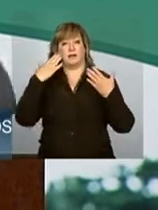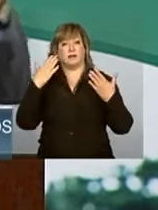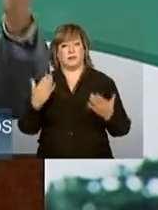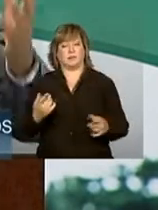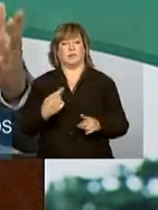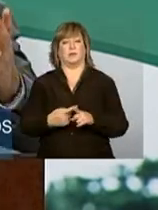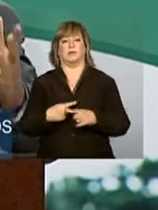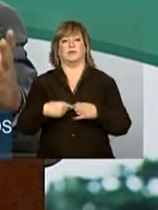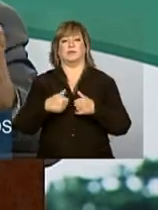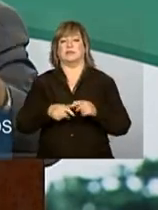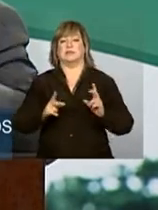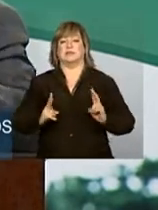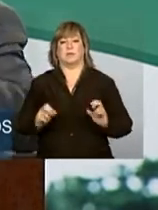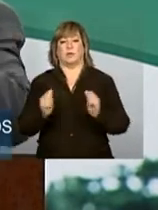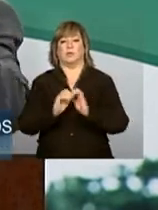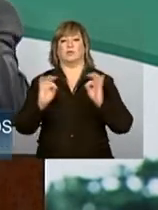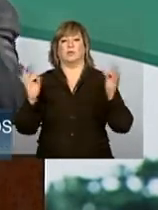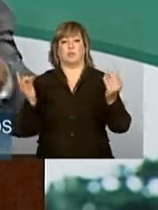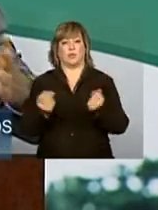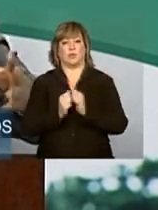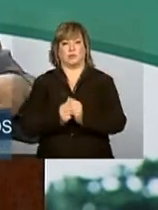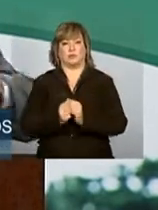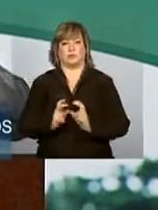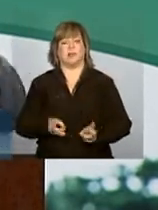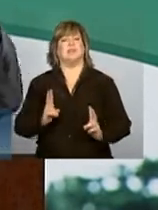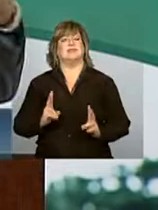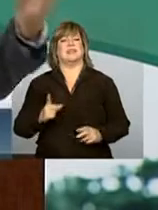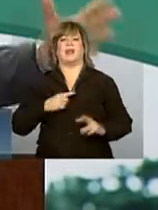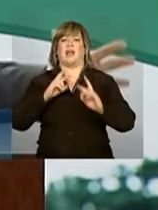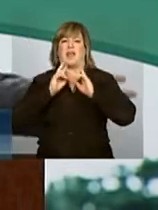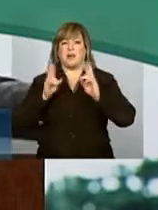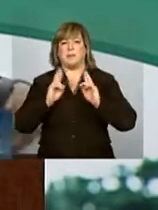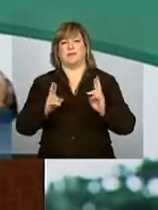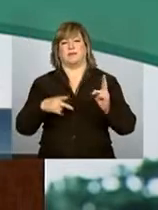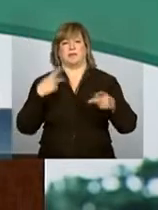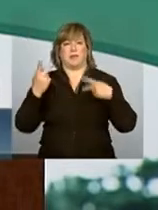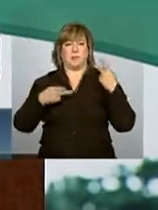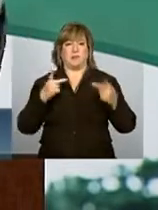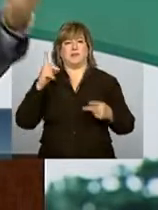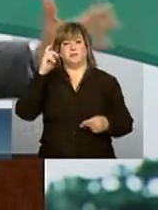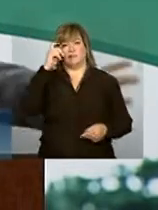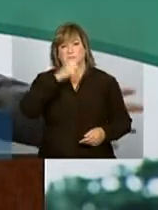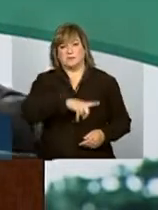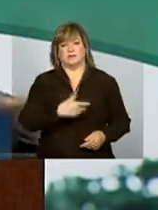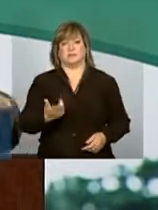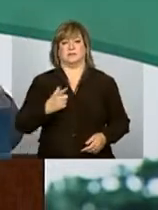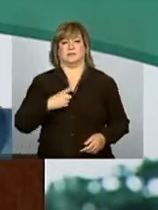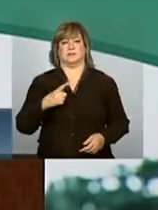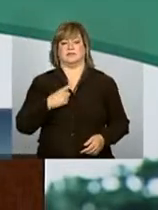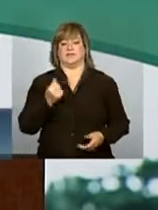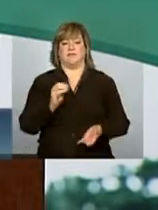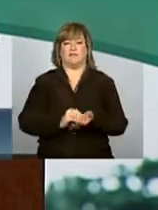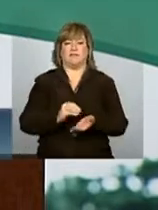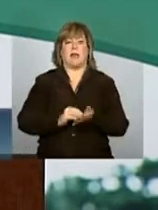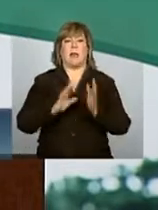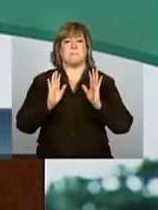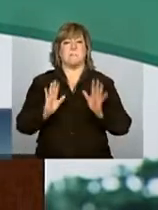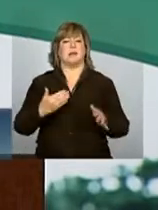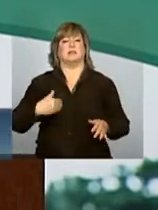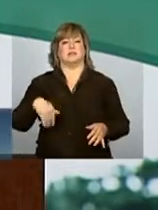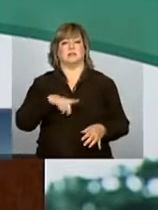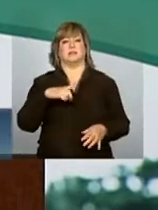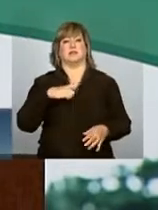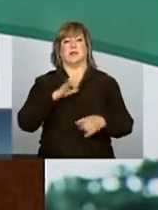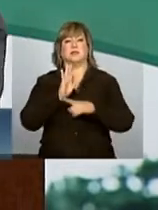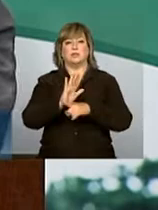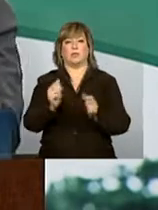estou sempre com eles todos. Temos nossas lamúrias, nossas dificuldades, nossas quedas de receitas, mas nós estamos